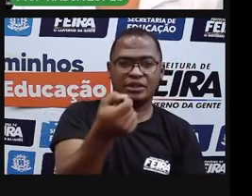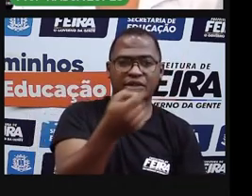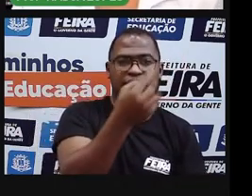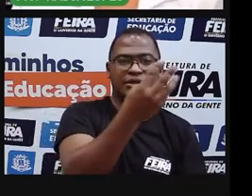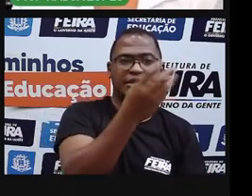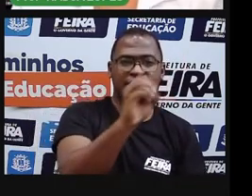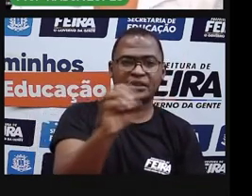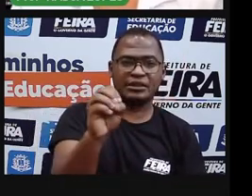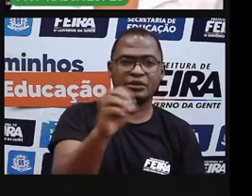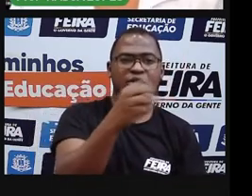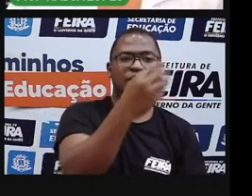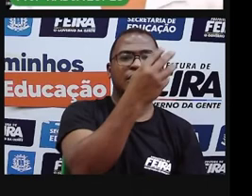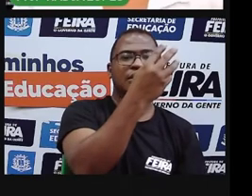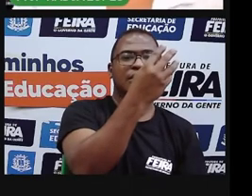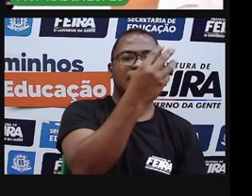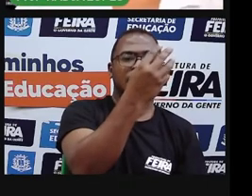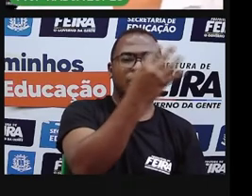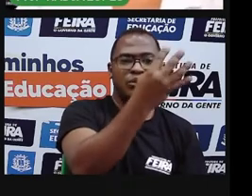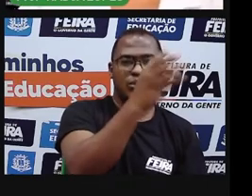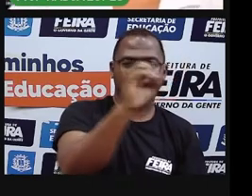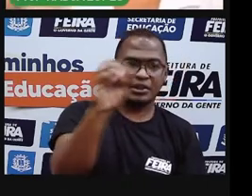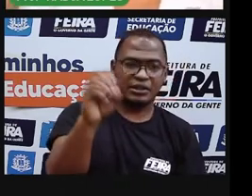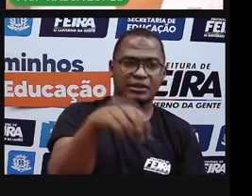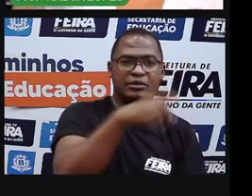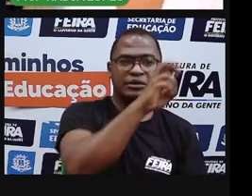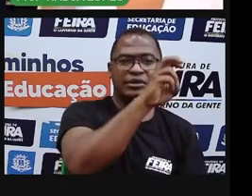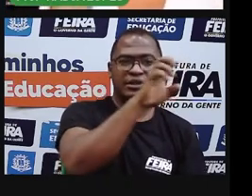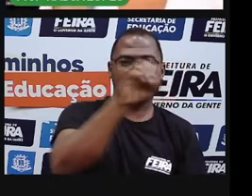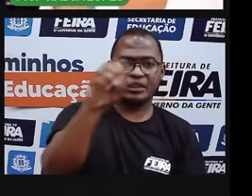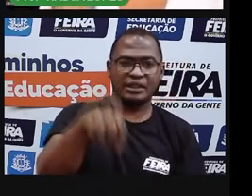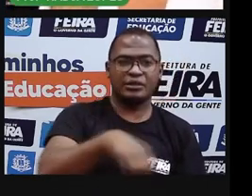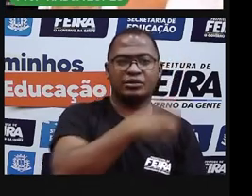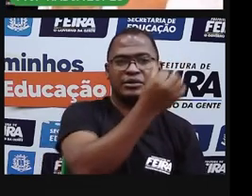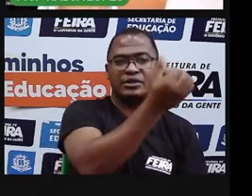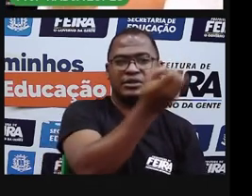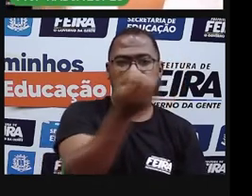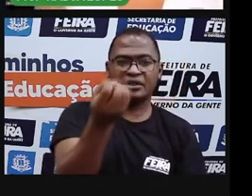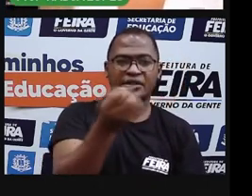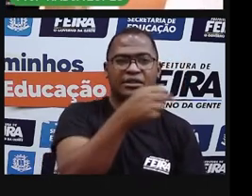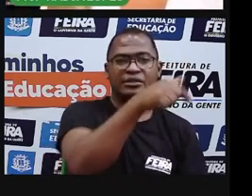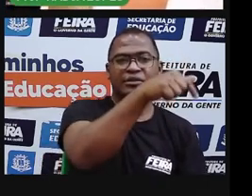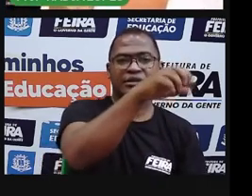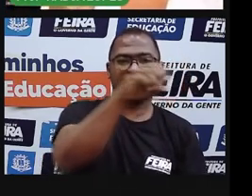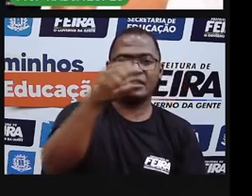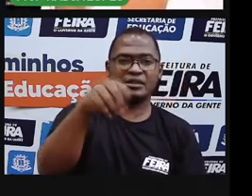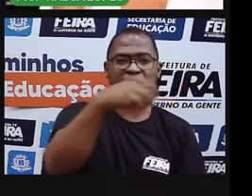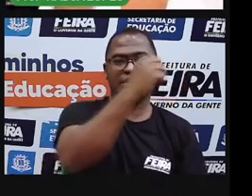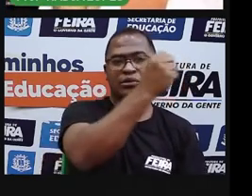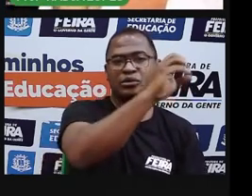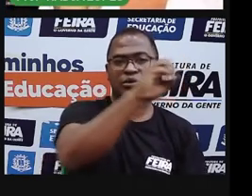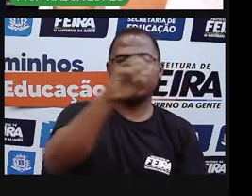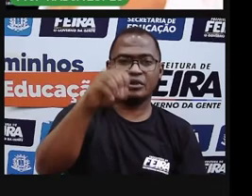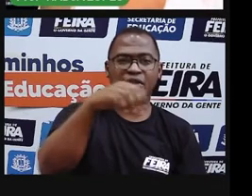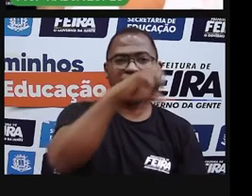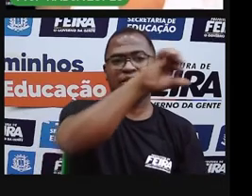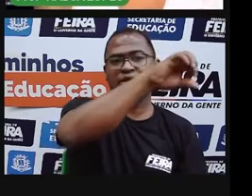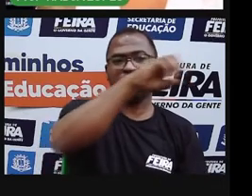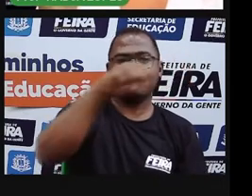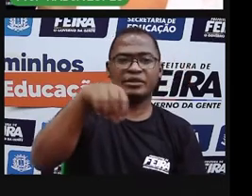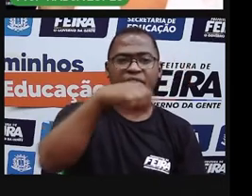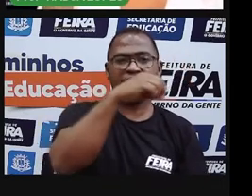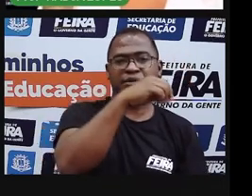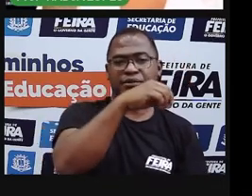200 300 400 500 uma desenho representa duas dezenas 200